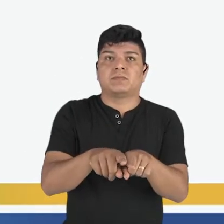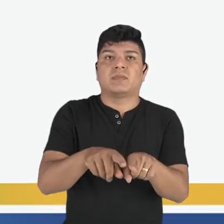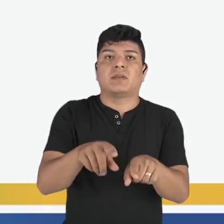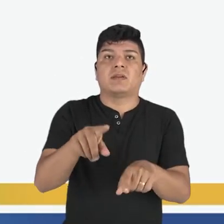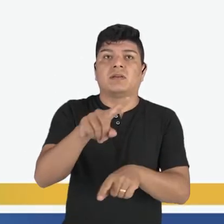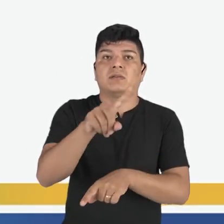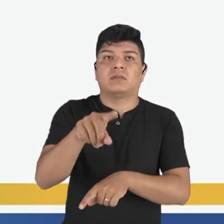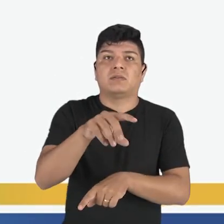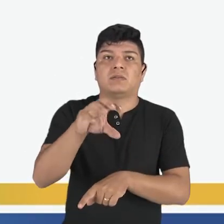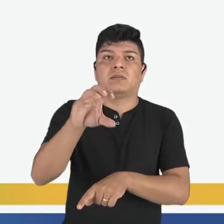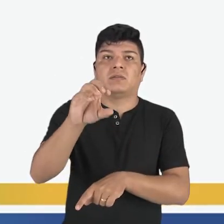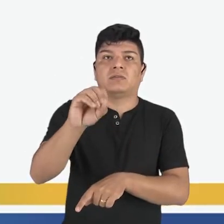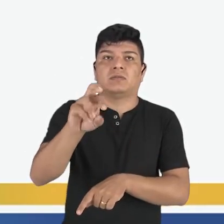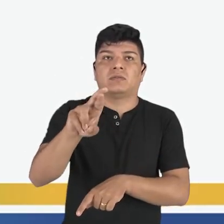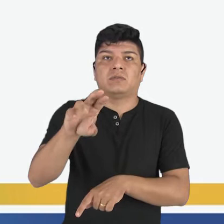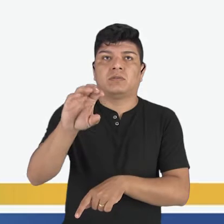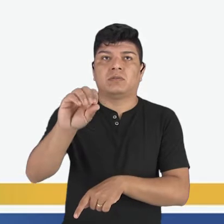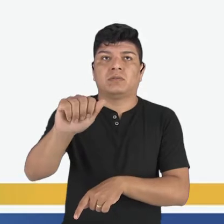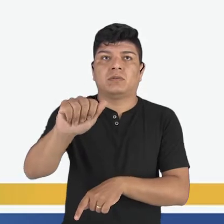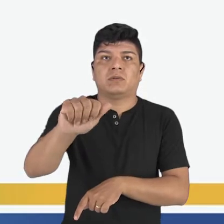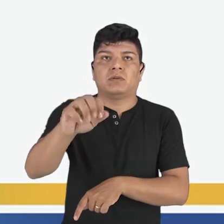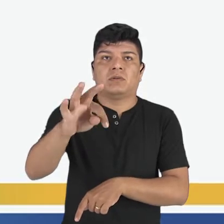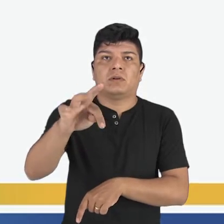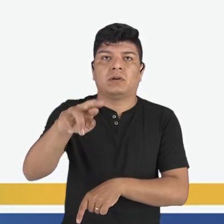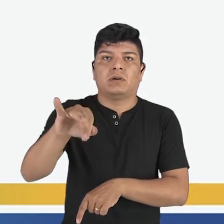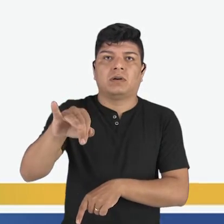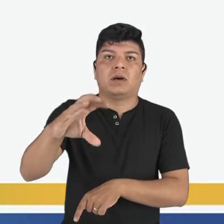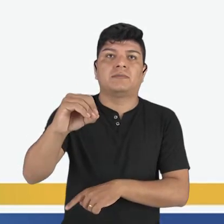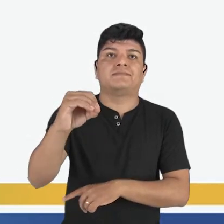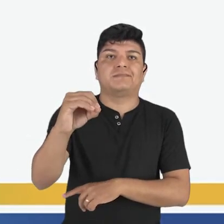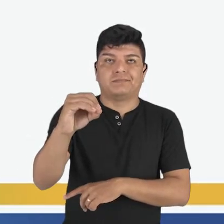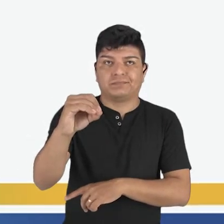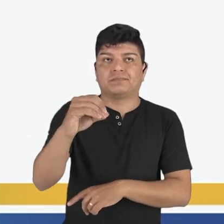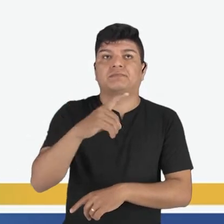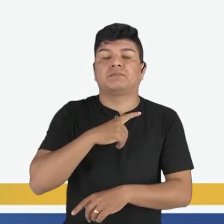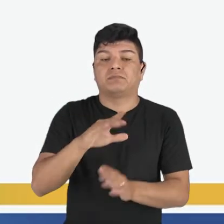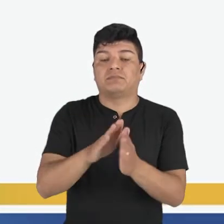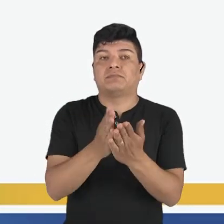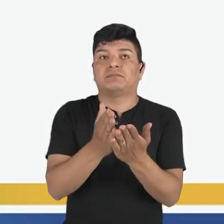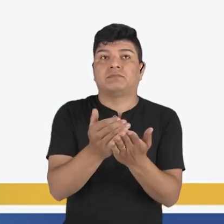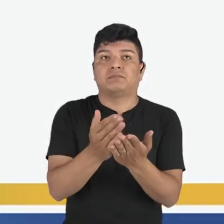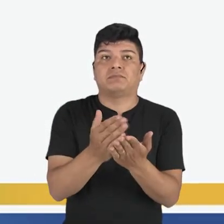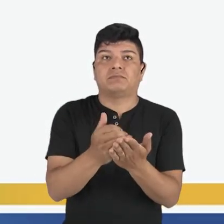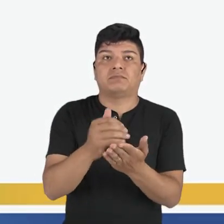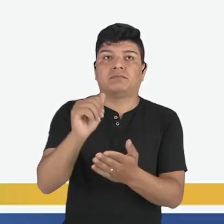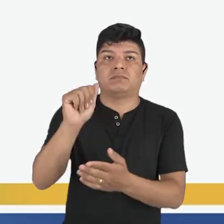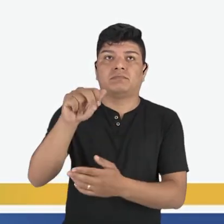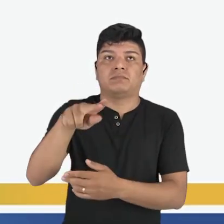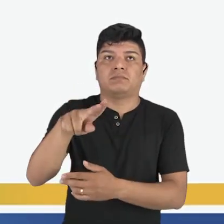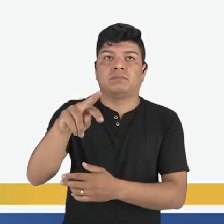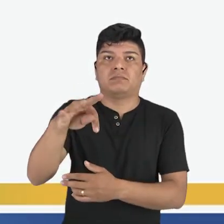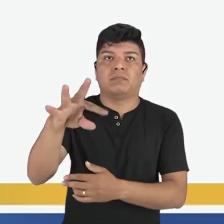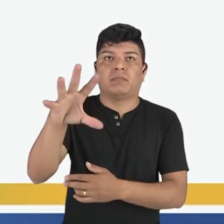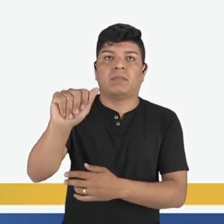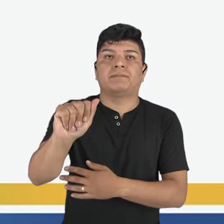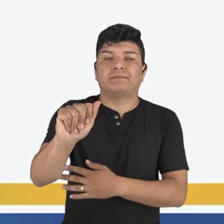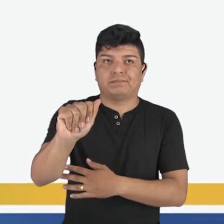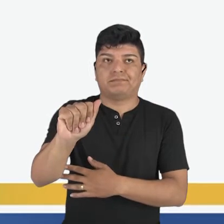zoroastrismo, a religião de Zoroastro, do profeta Zoroastro, tem um livro chamado Avesta. Então